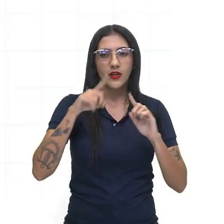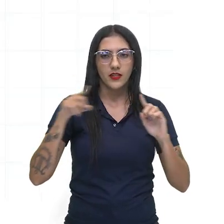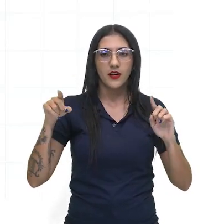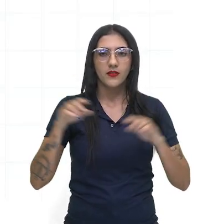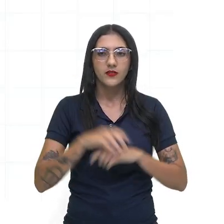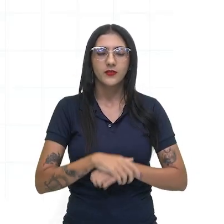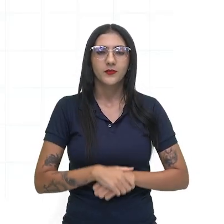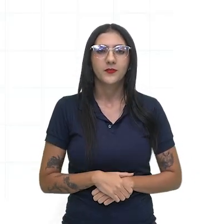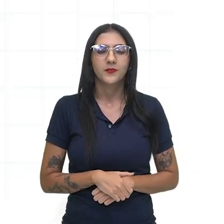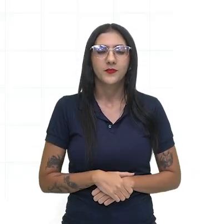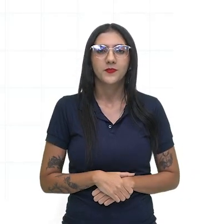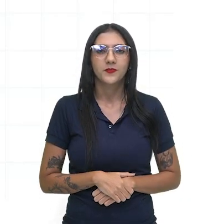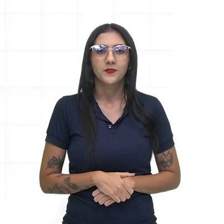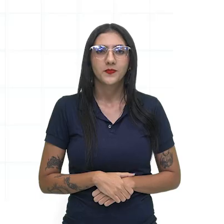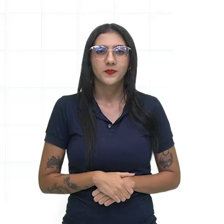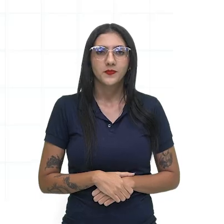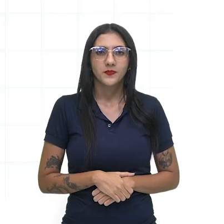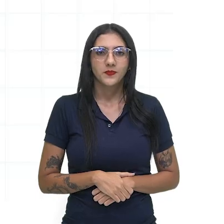variáveis.